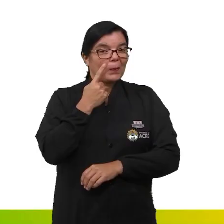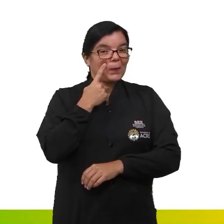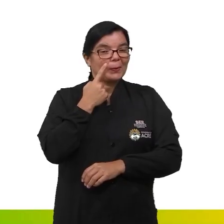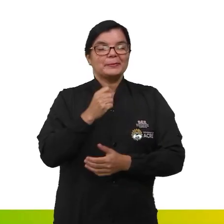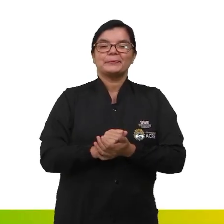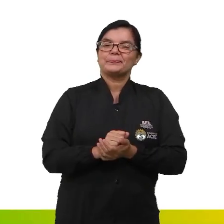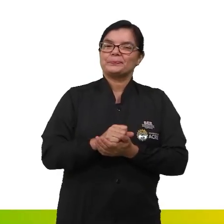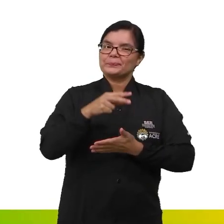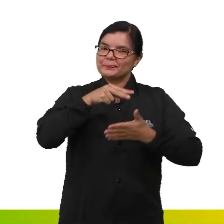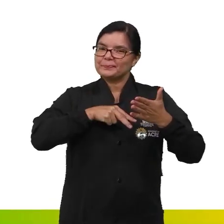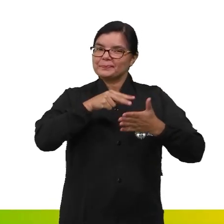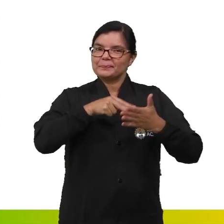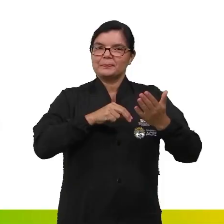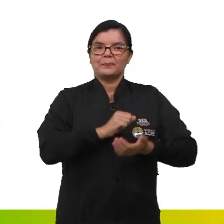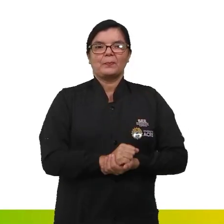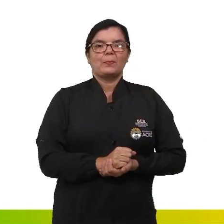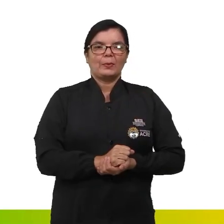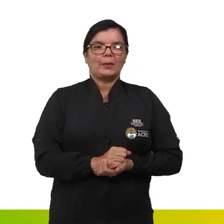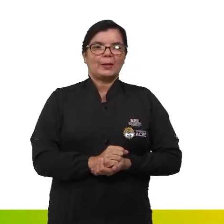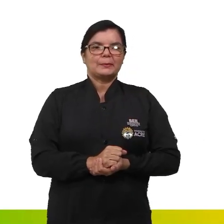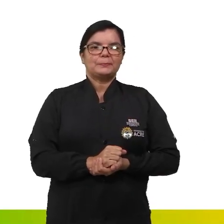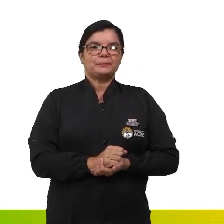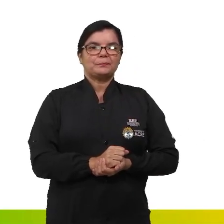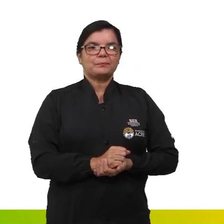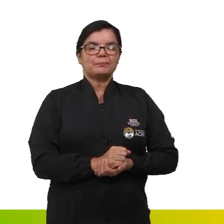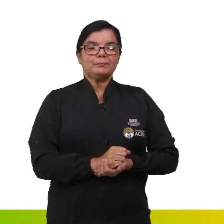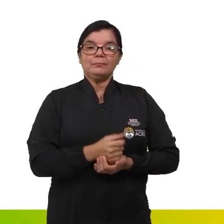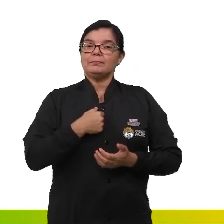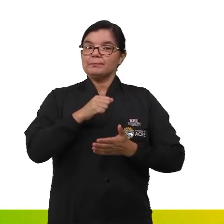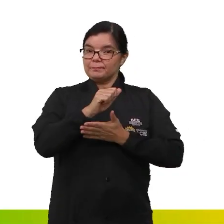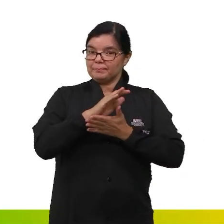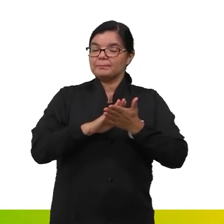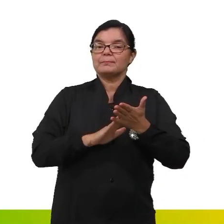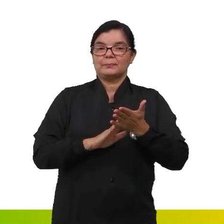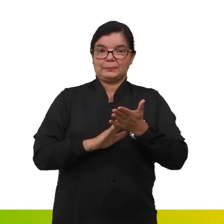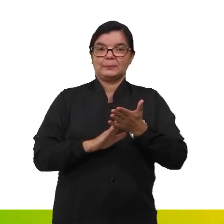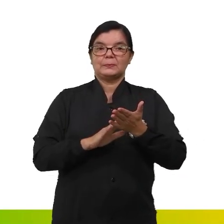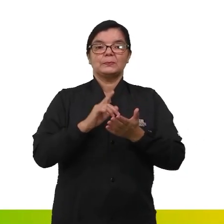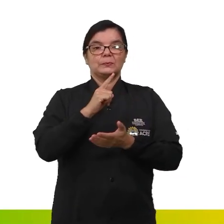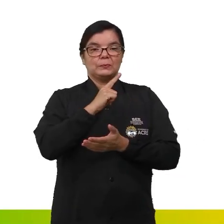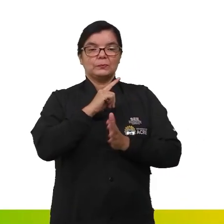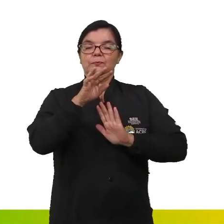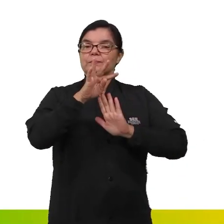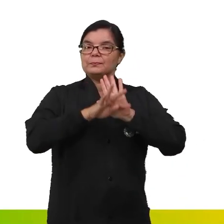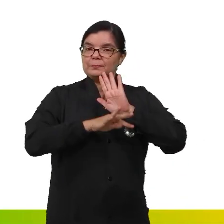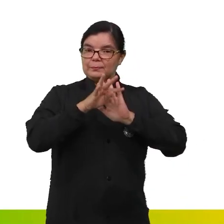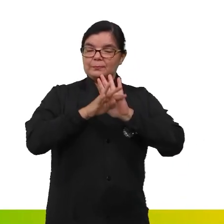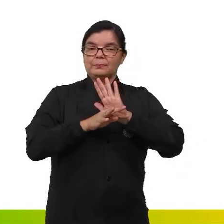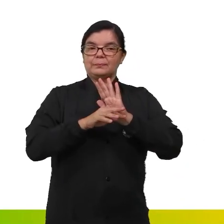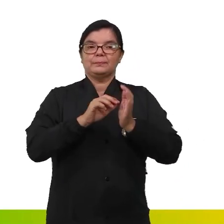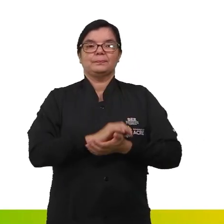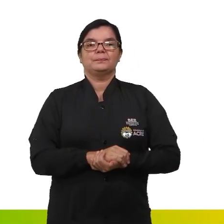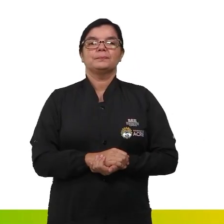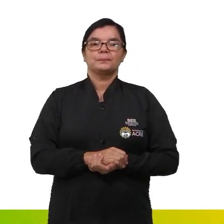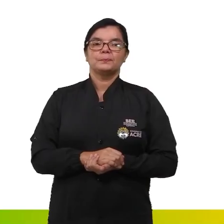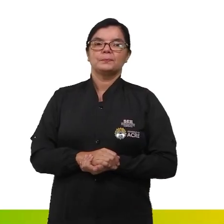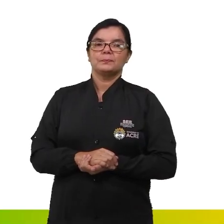vamos fazer a leitura? Diz assim. Essa atividade, inicialmente eu tenho um texto que